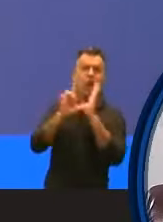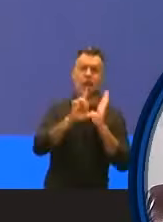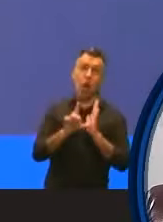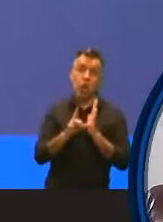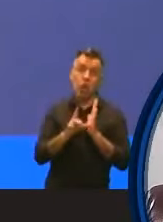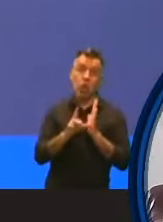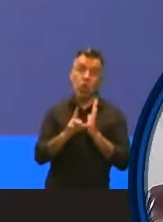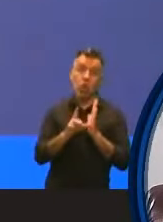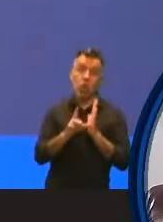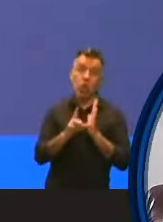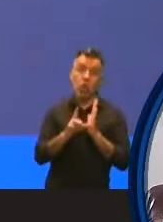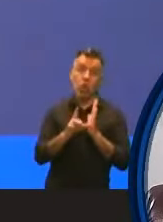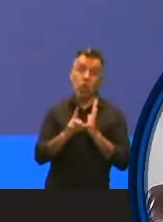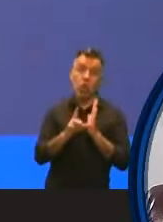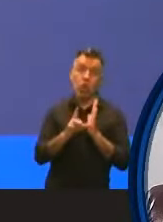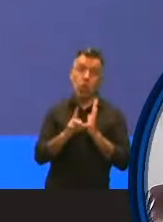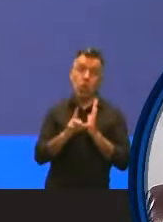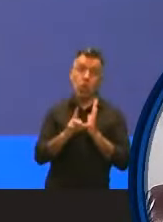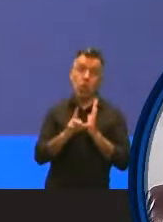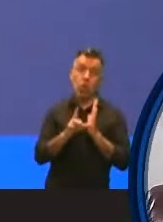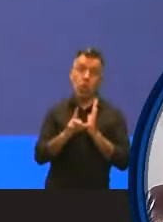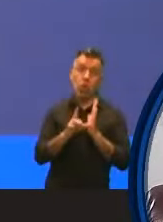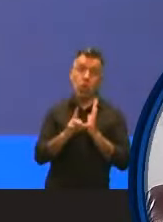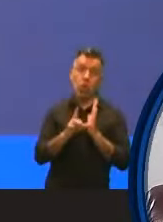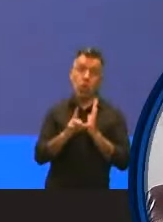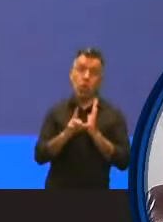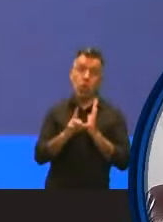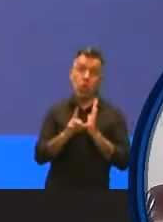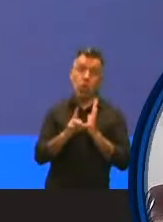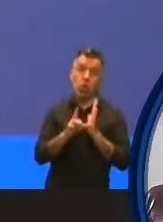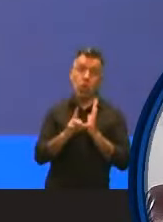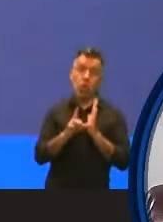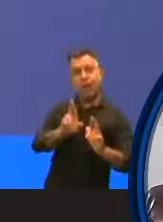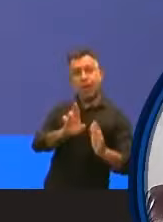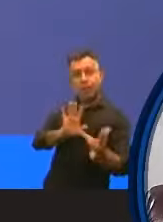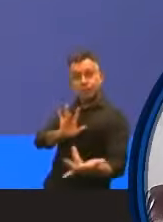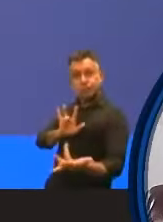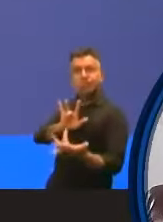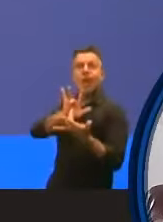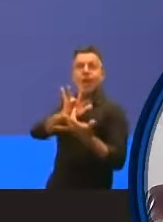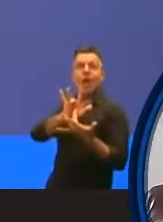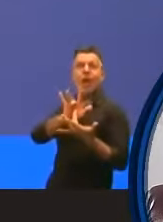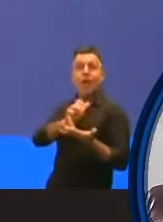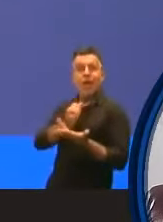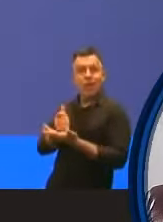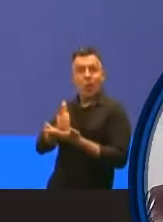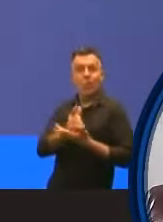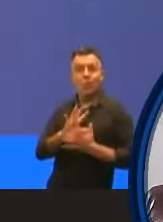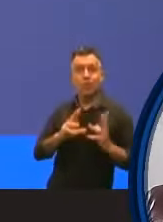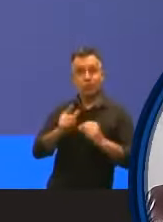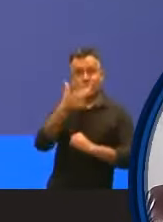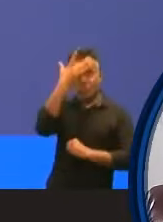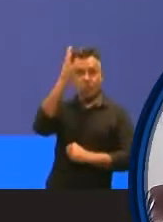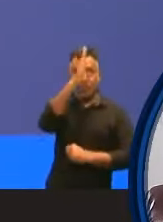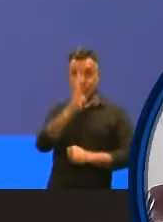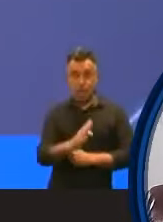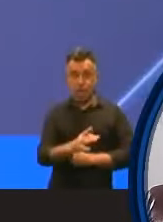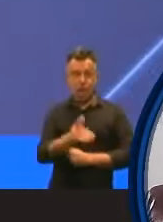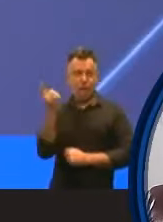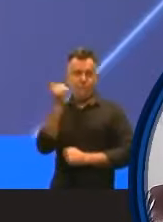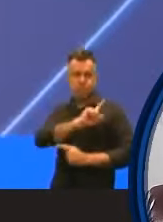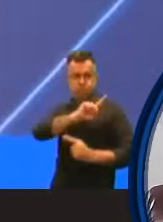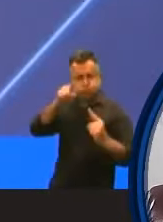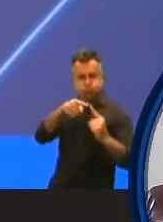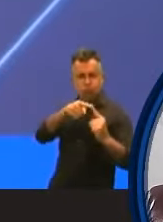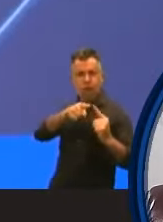duráveis, agora seremos a plataforma de relacionamento e consumo do brasileiro. E para atingir essa